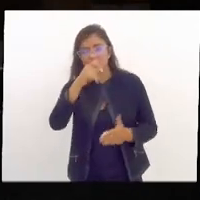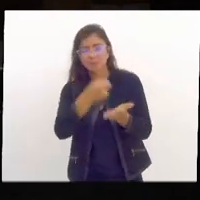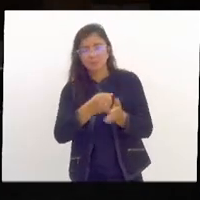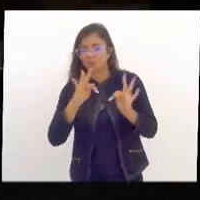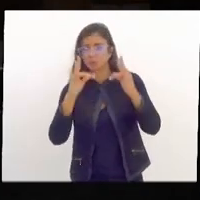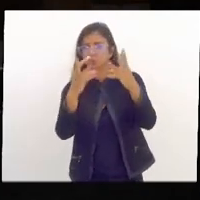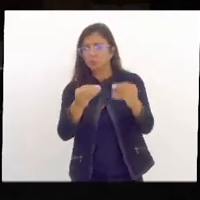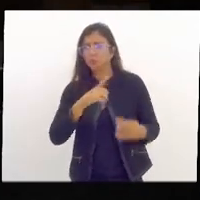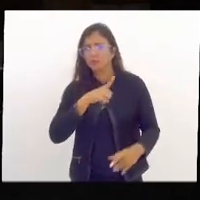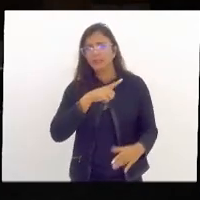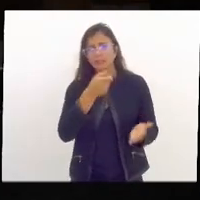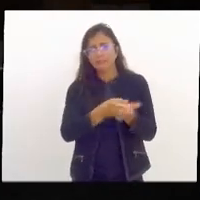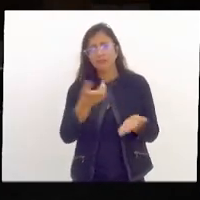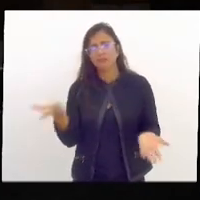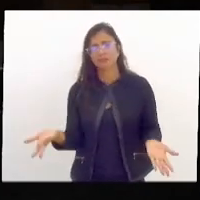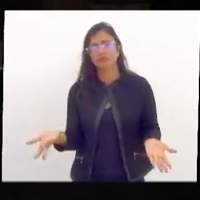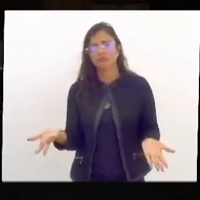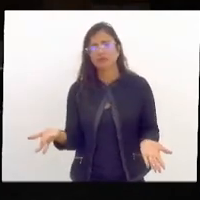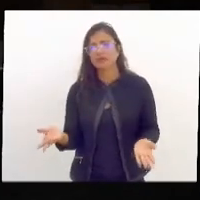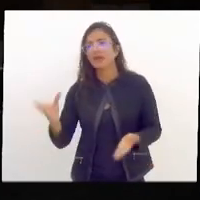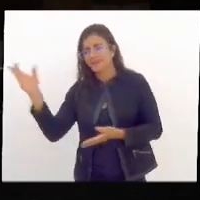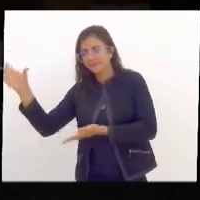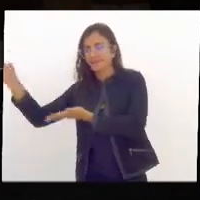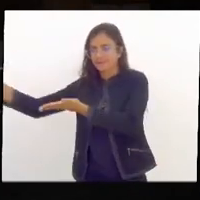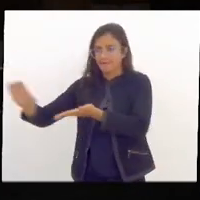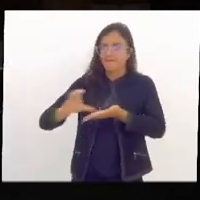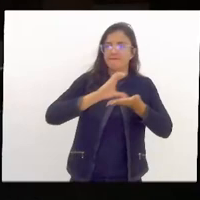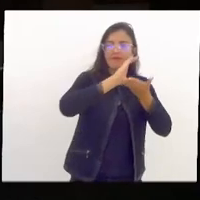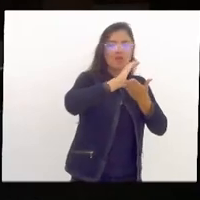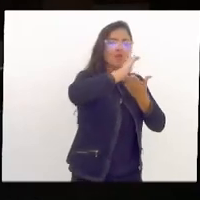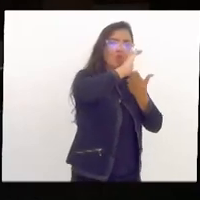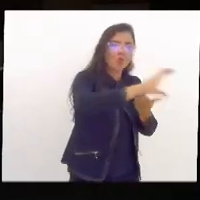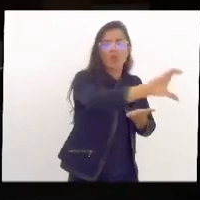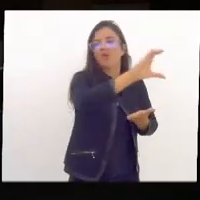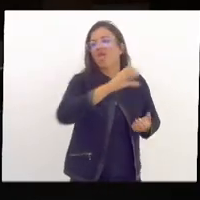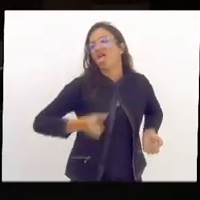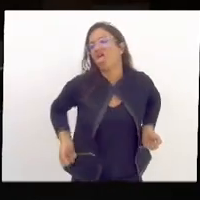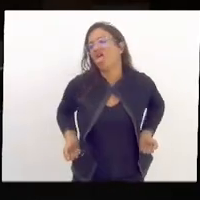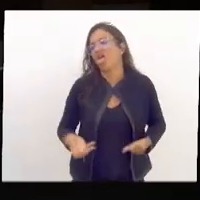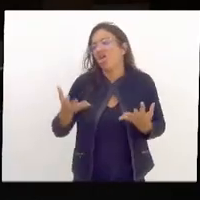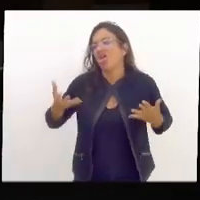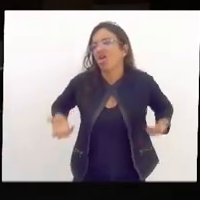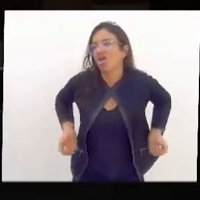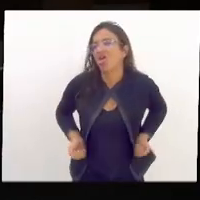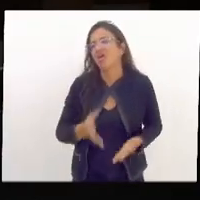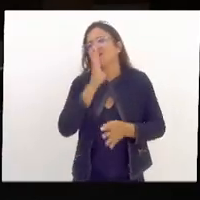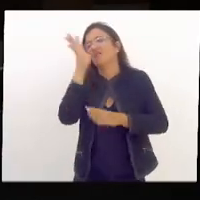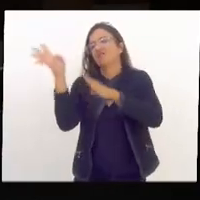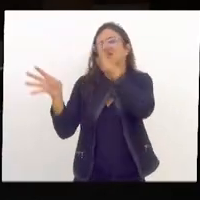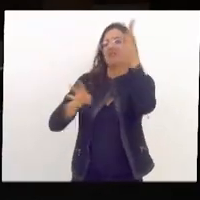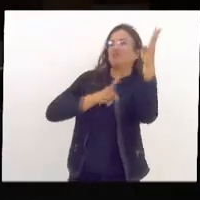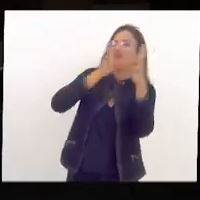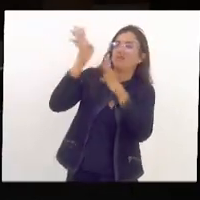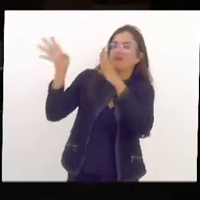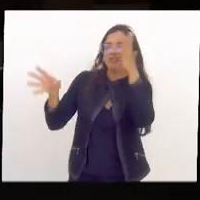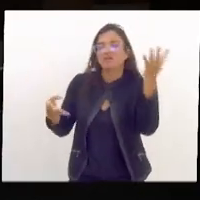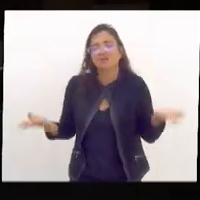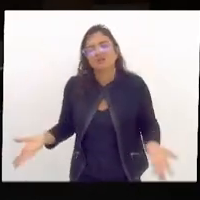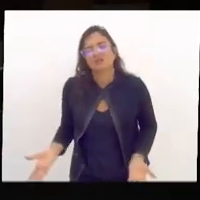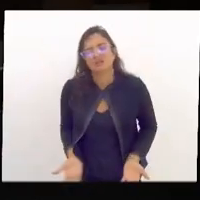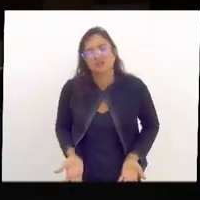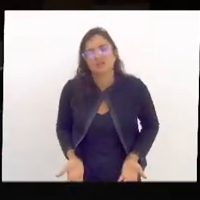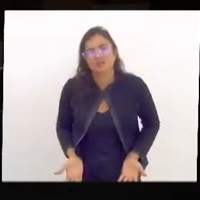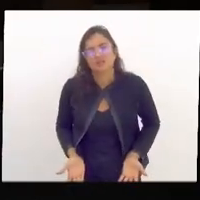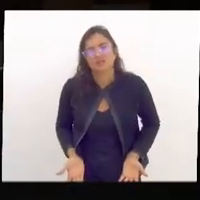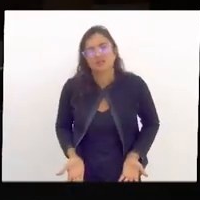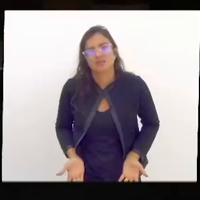recursos que saíram do Tesouro, foram para a Supervia, estão sendo gastos dessa forma, sem controle nenhum. Eu queria